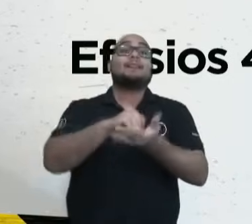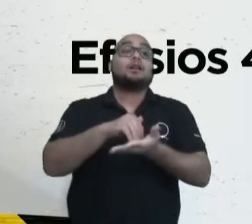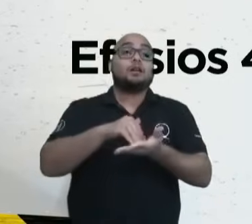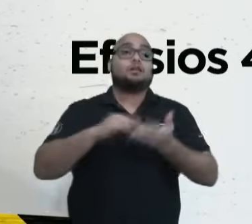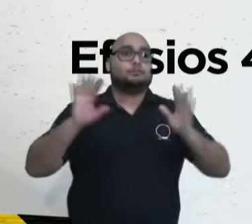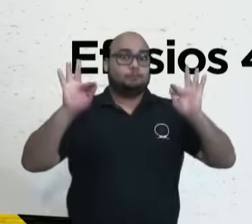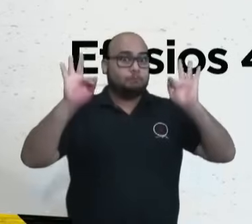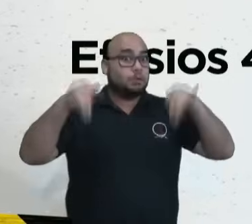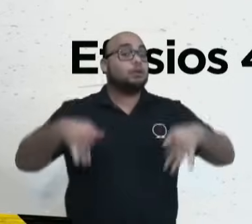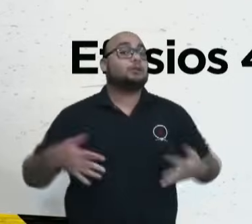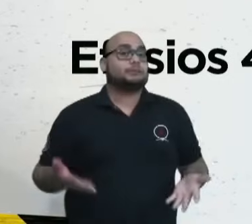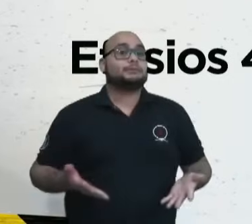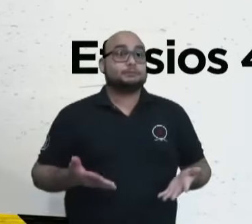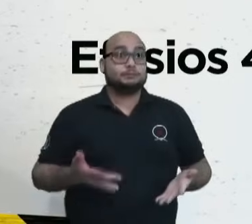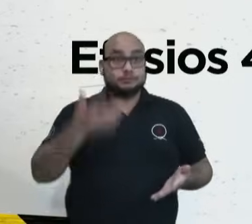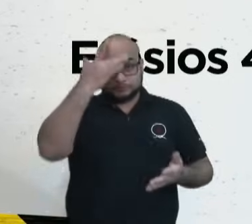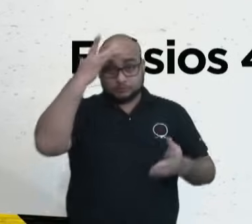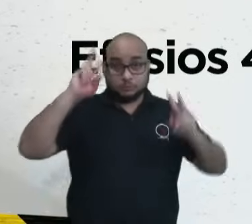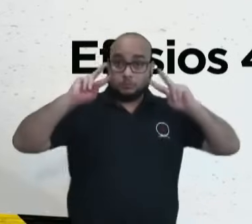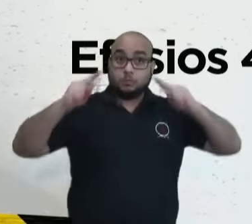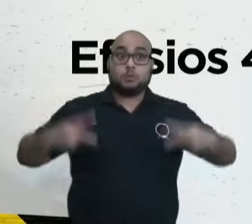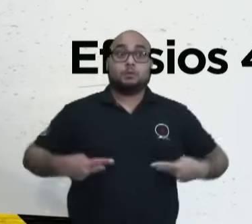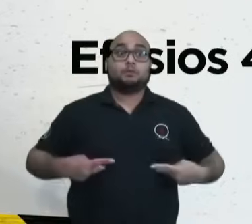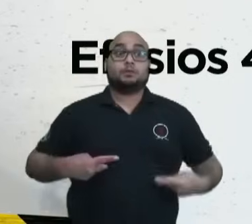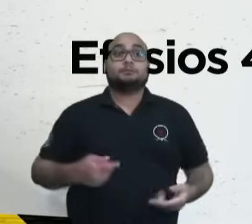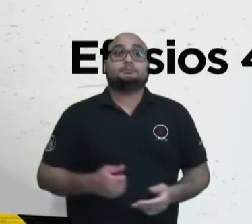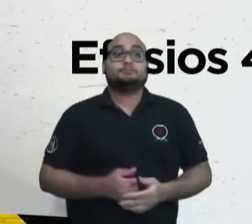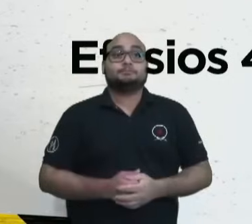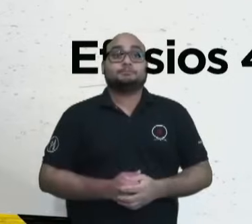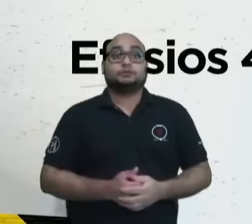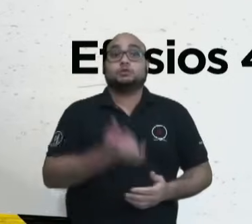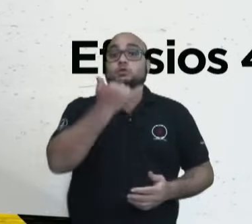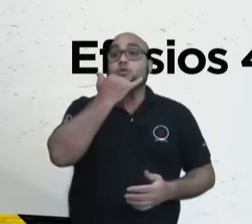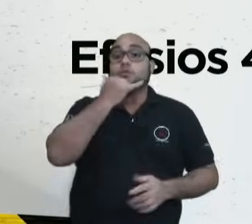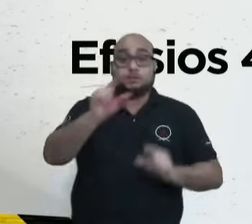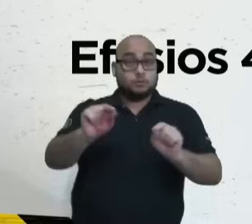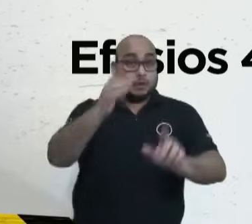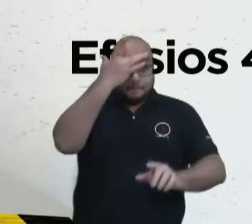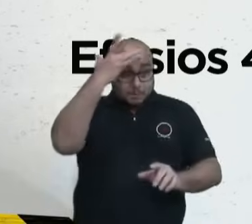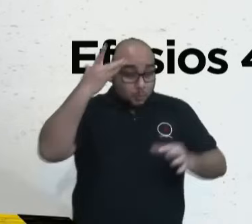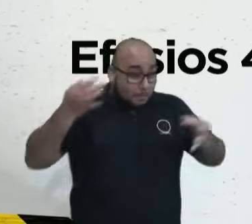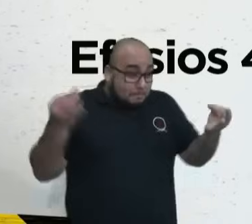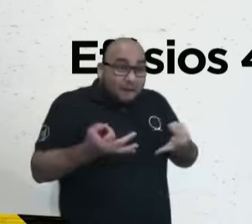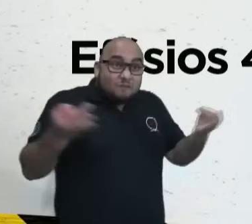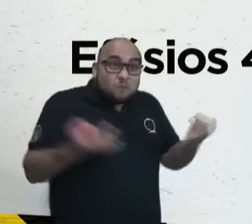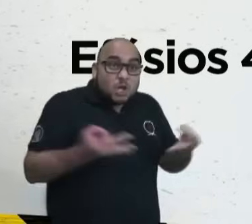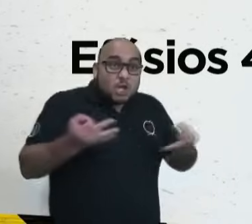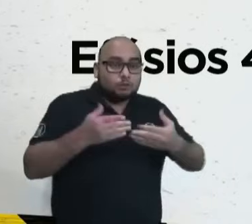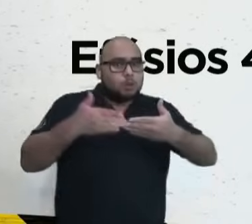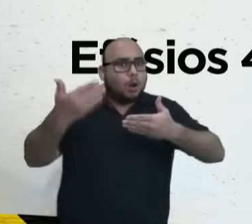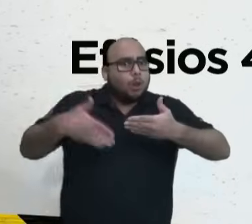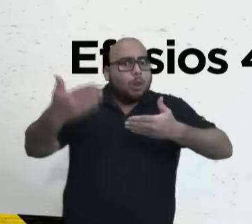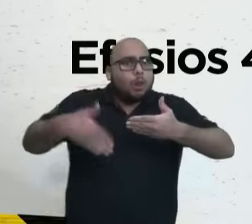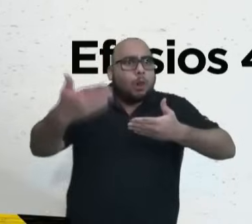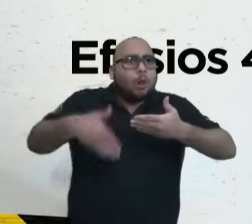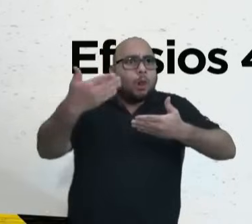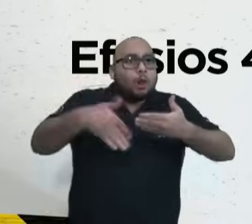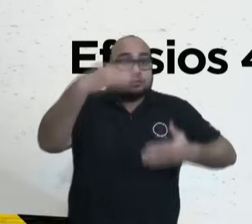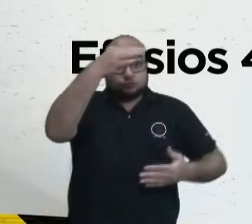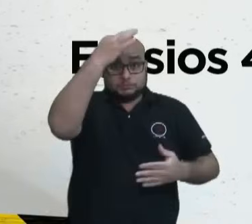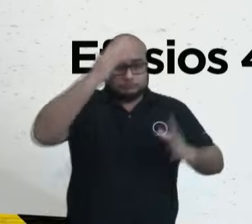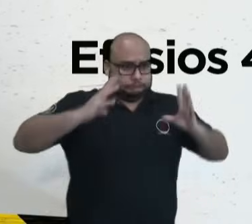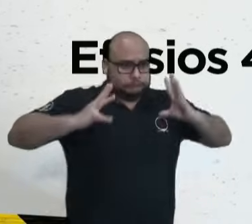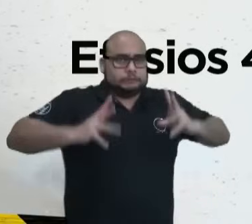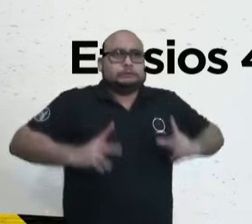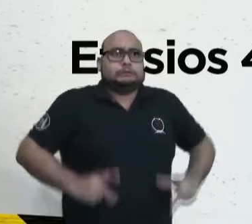de Deus a varão perfeito à medida da estatura completa de Cristo nós estamos no processo de santificação para entrarmos no